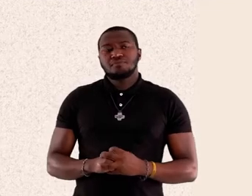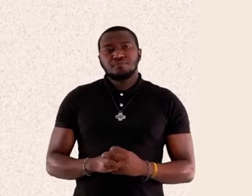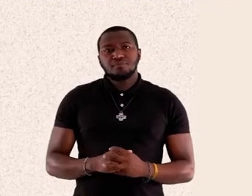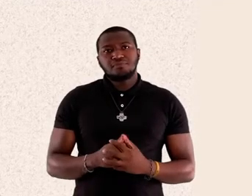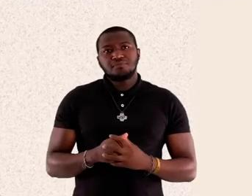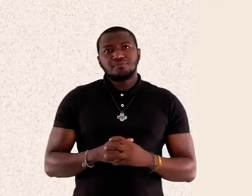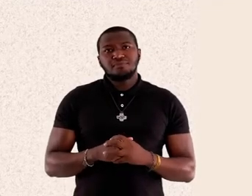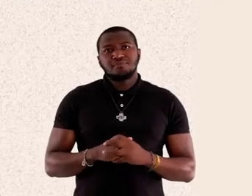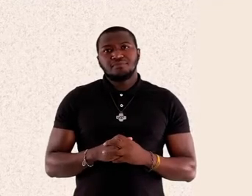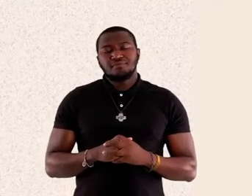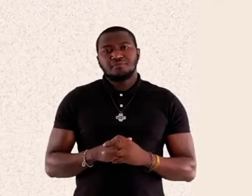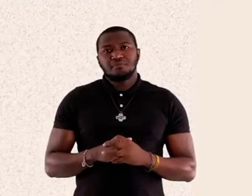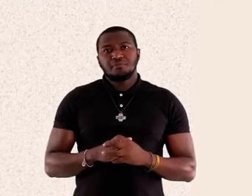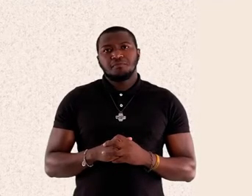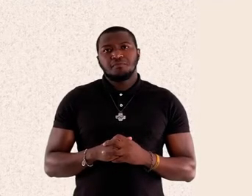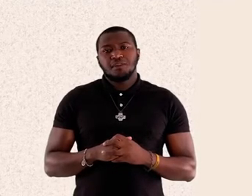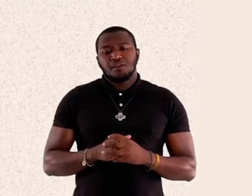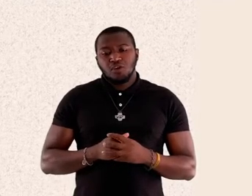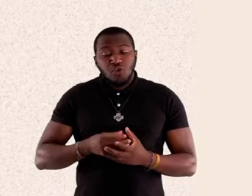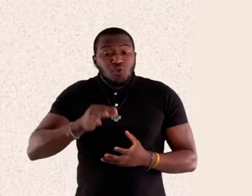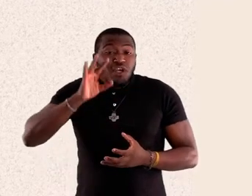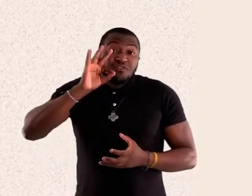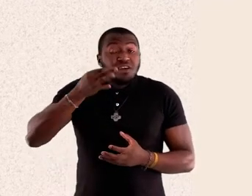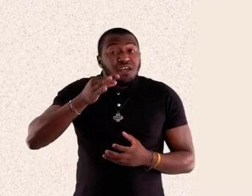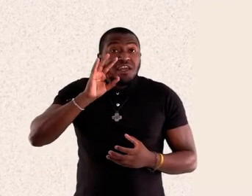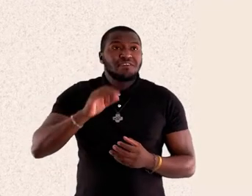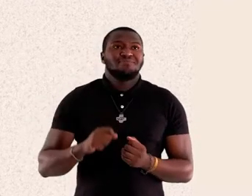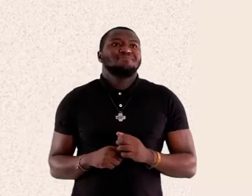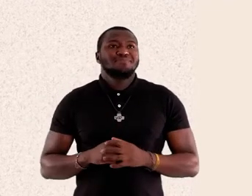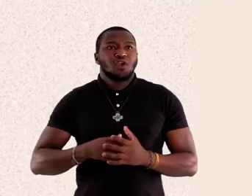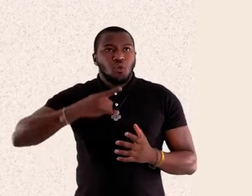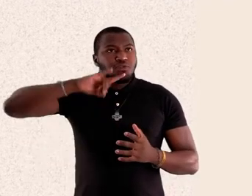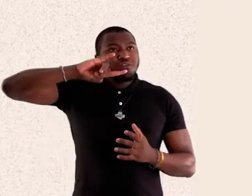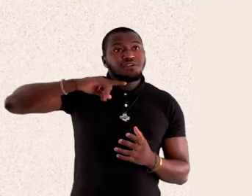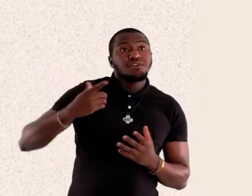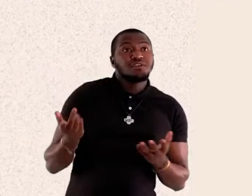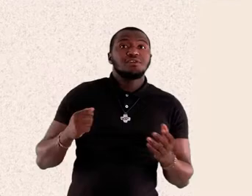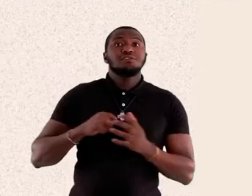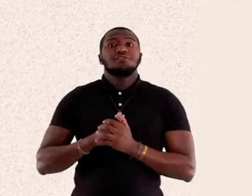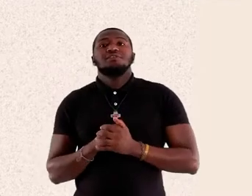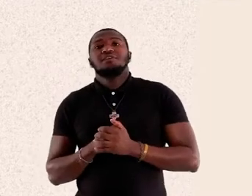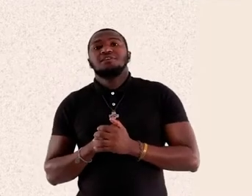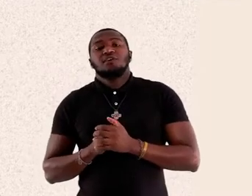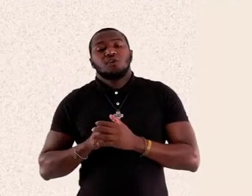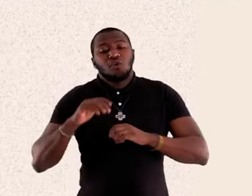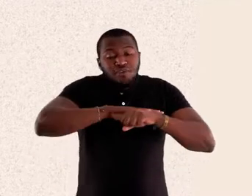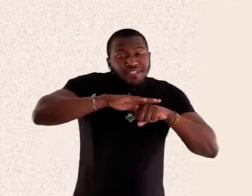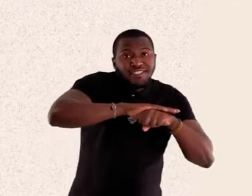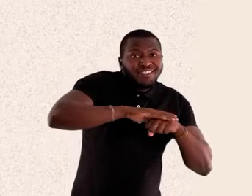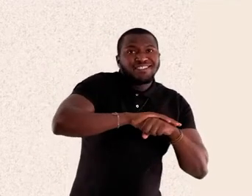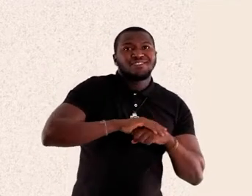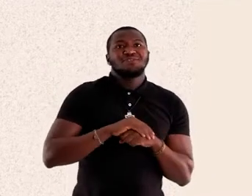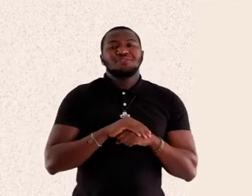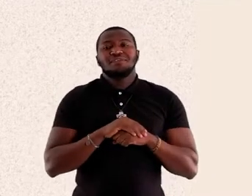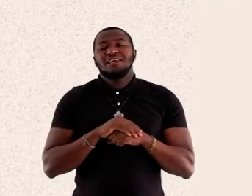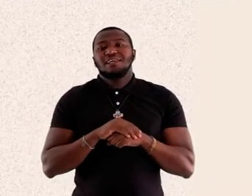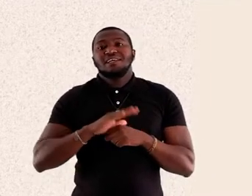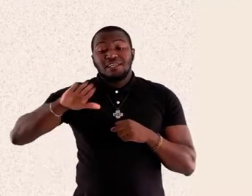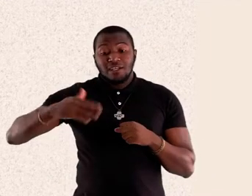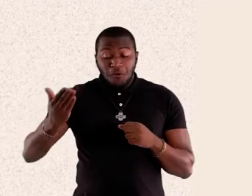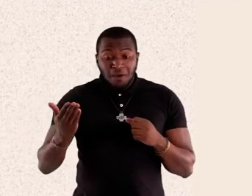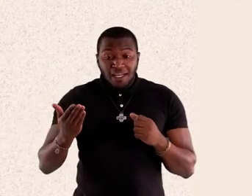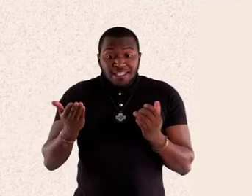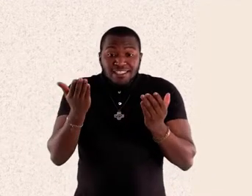por semana com um amigo tomando um cafezinho Eu precisaria ganhar a mais